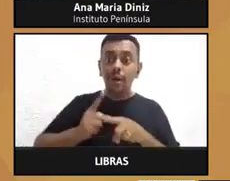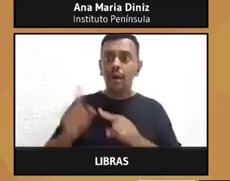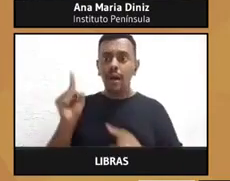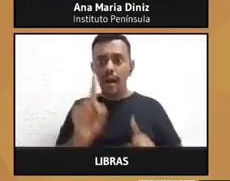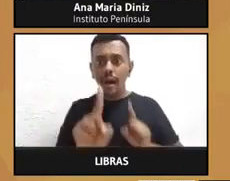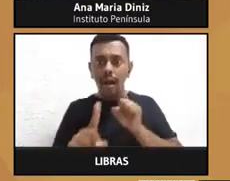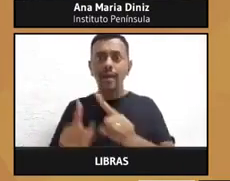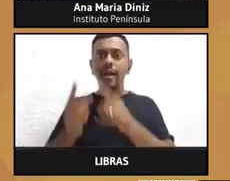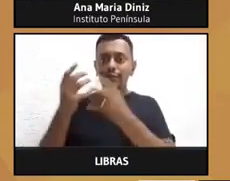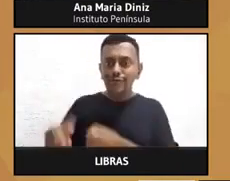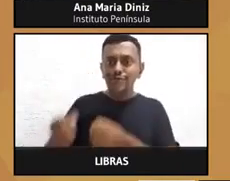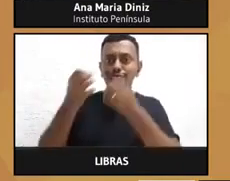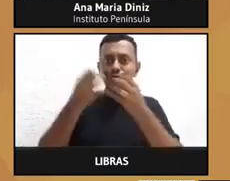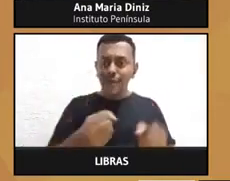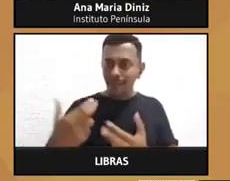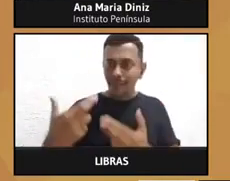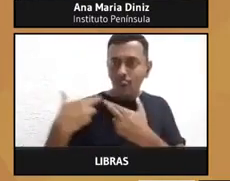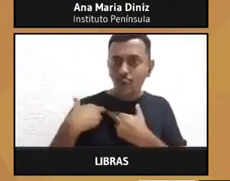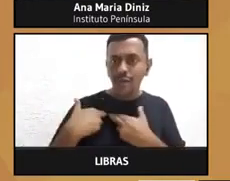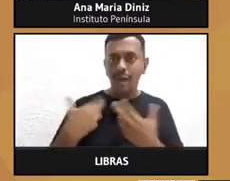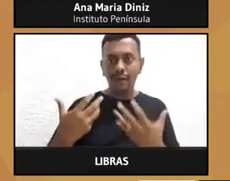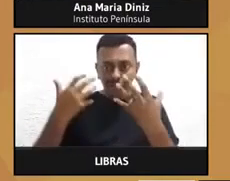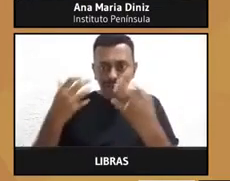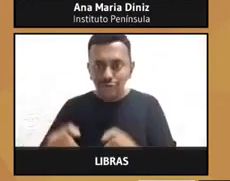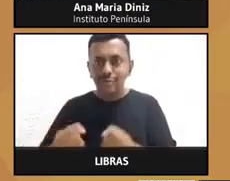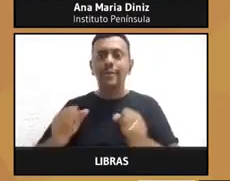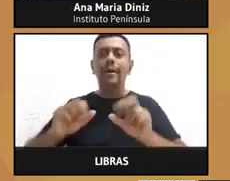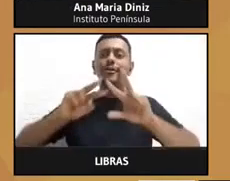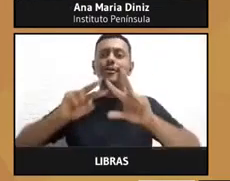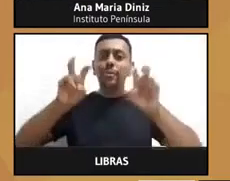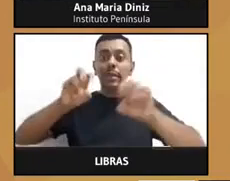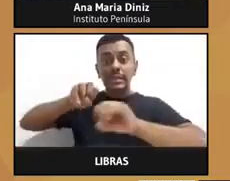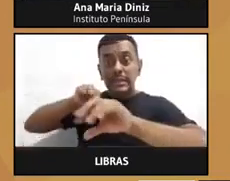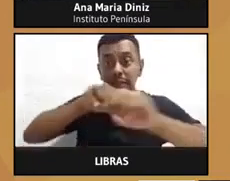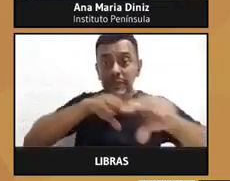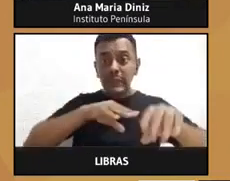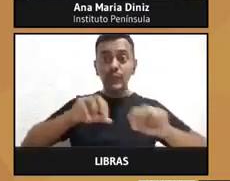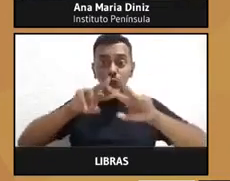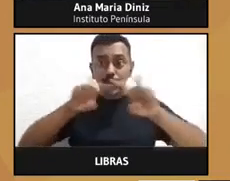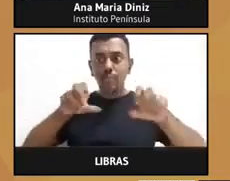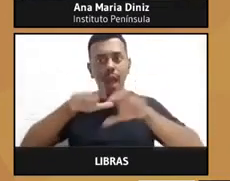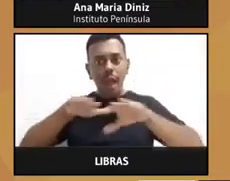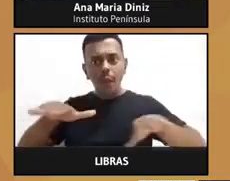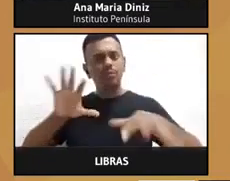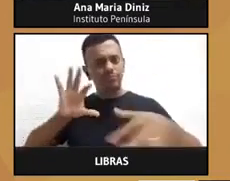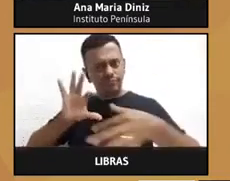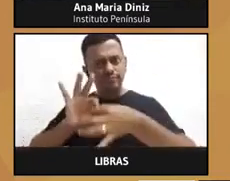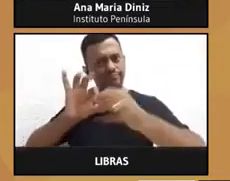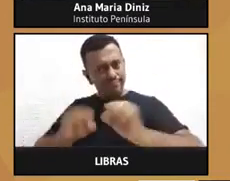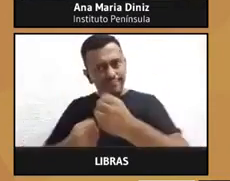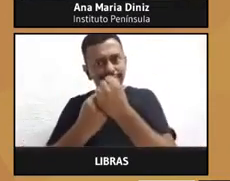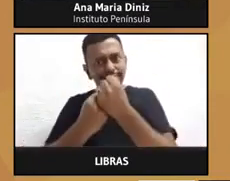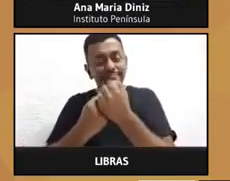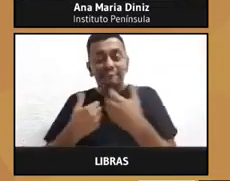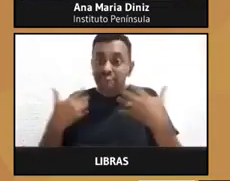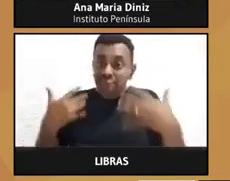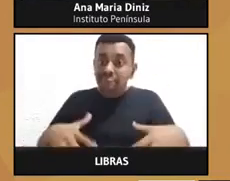responsabilidades pelo ensino, por seus alunos. Portanto, eu acho